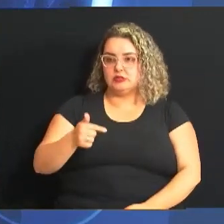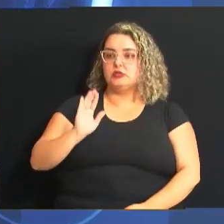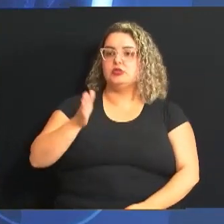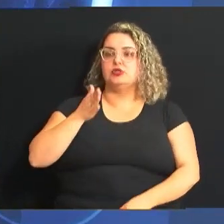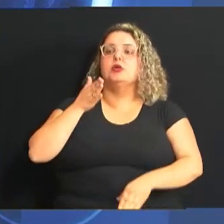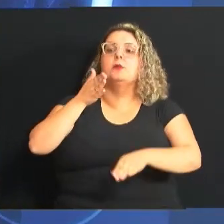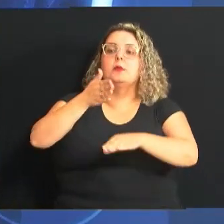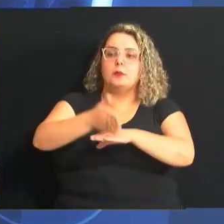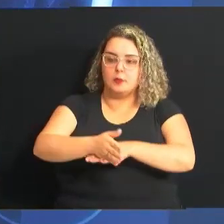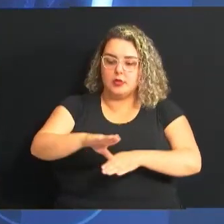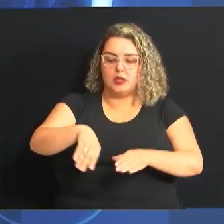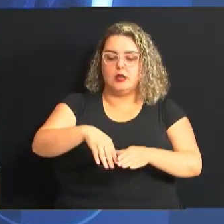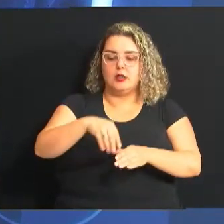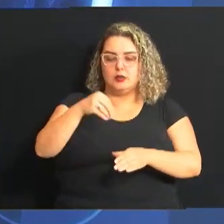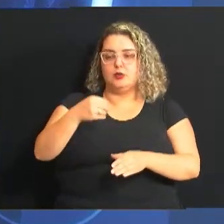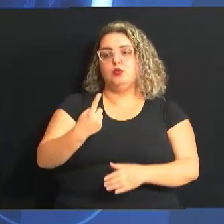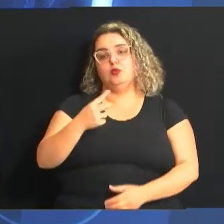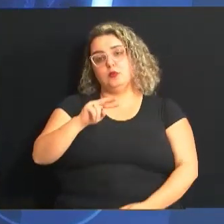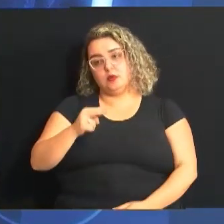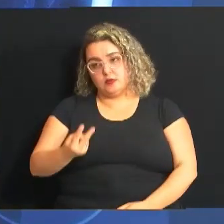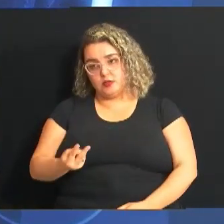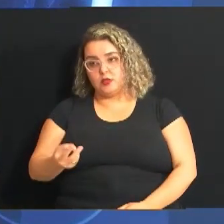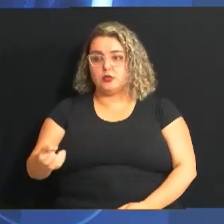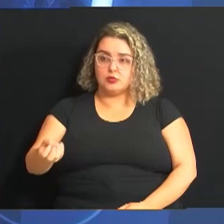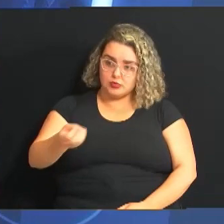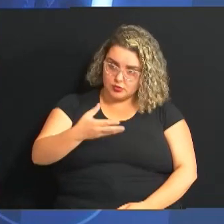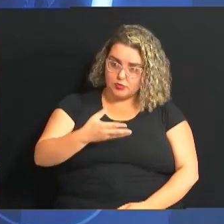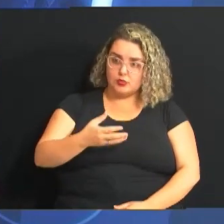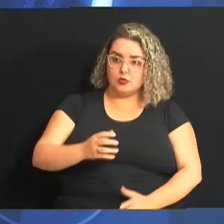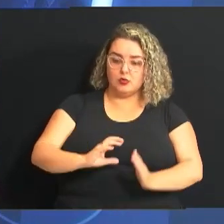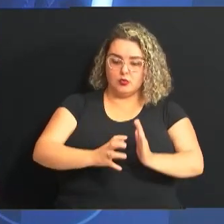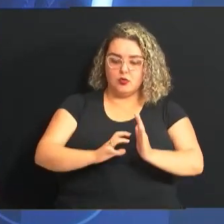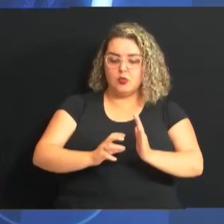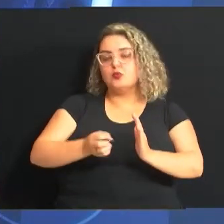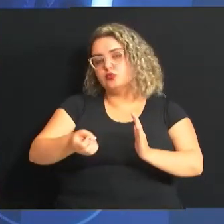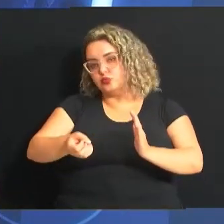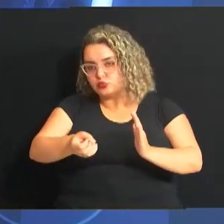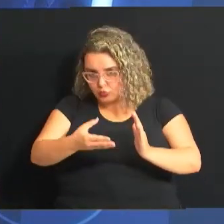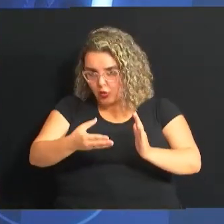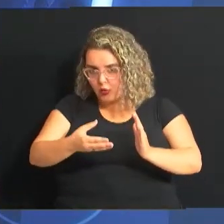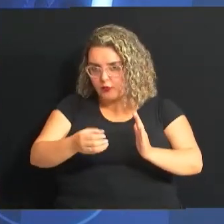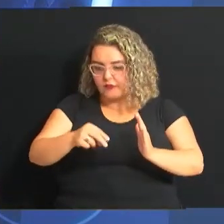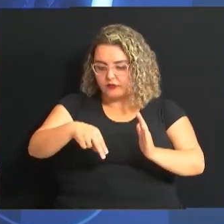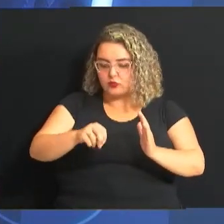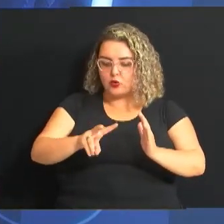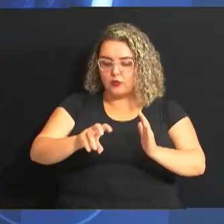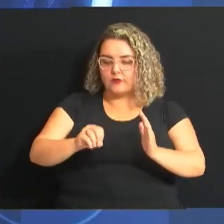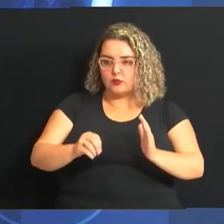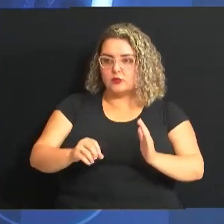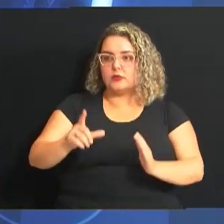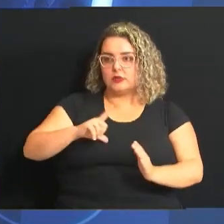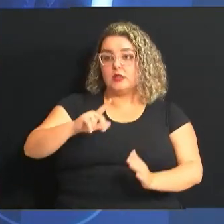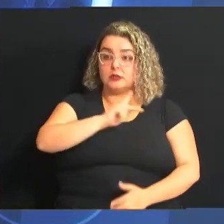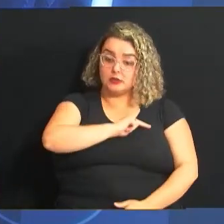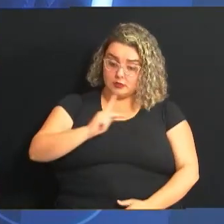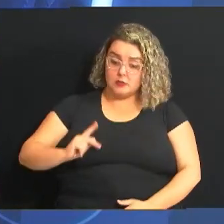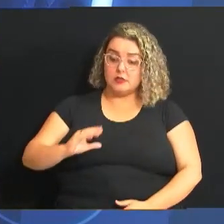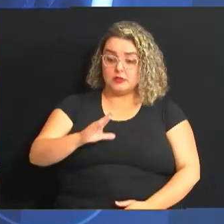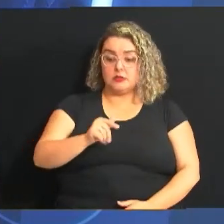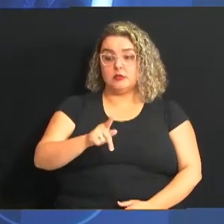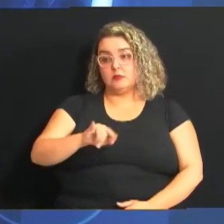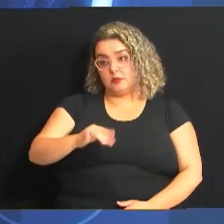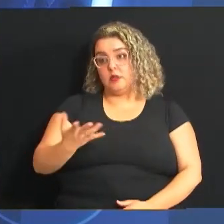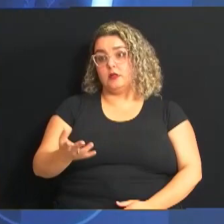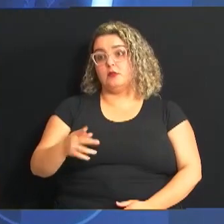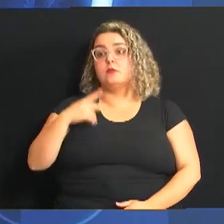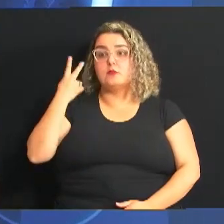do sorteio, uma vez que o Novo já tem a vaga garantida na presidência, inclusive dessa CPI, por ser o